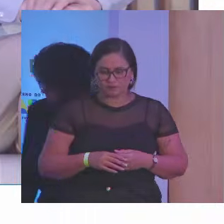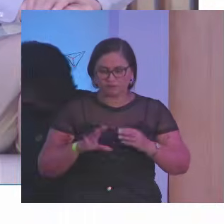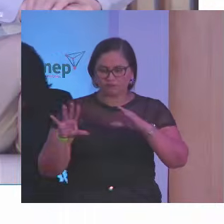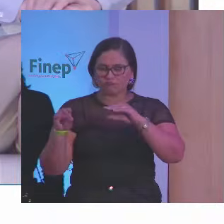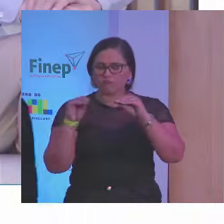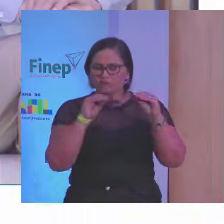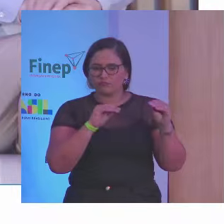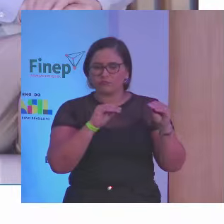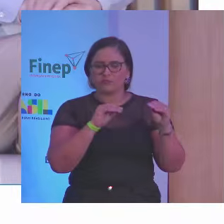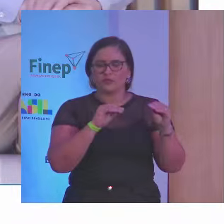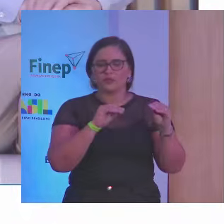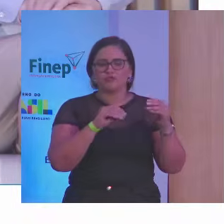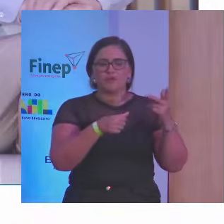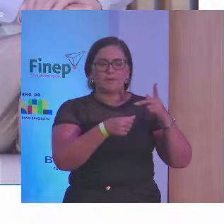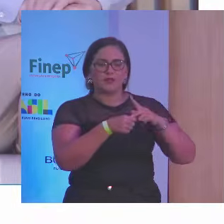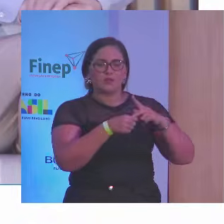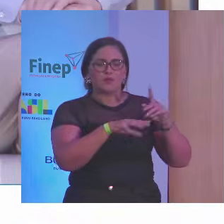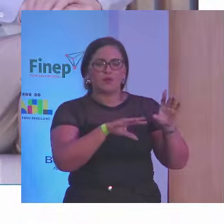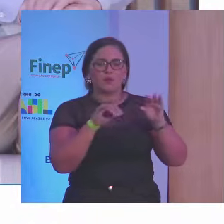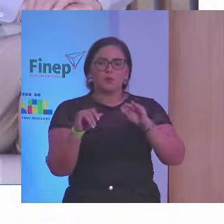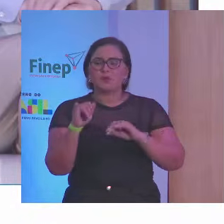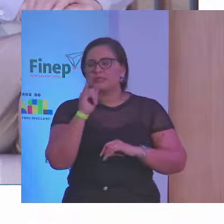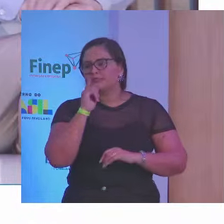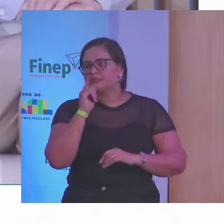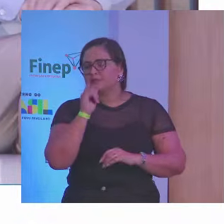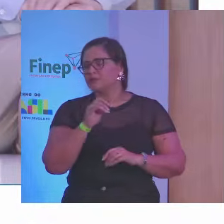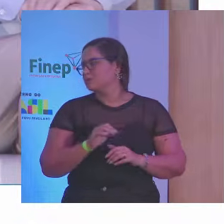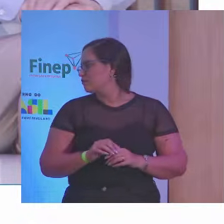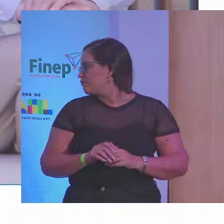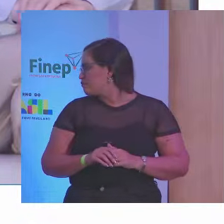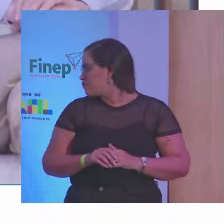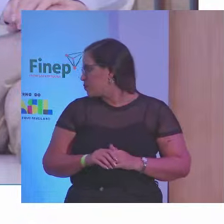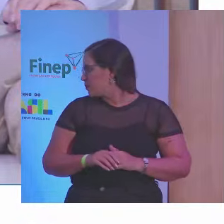exportação, importação de petróleo, por exemplo, né.